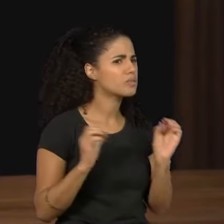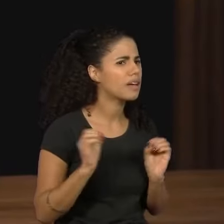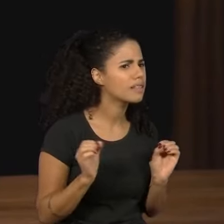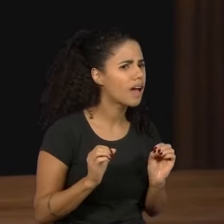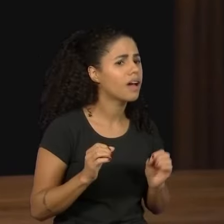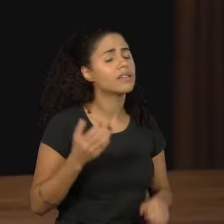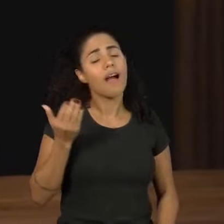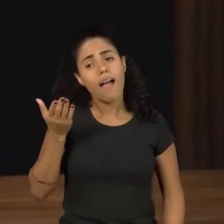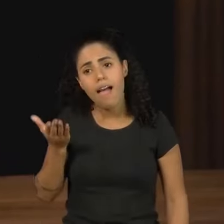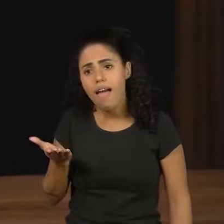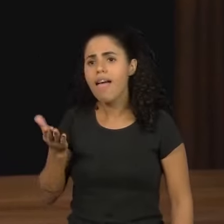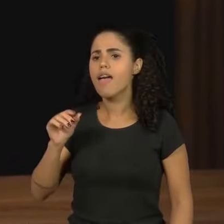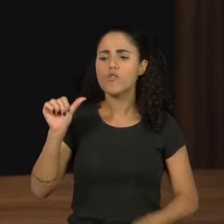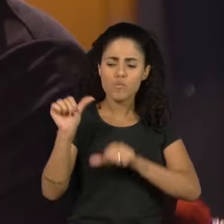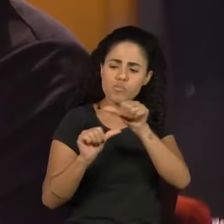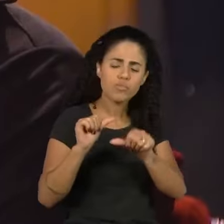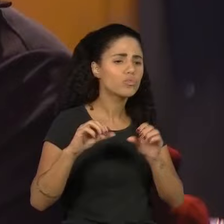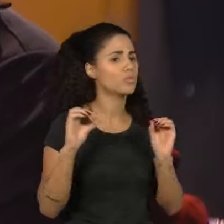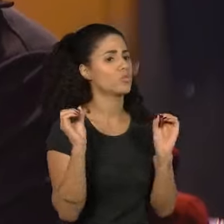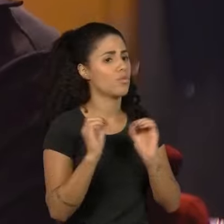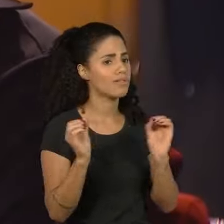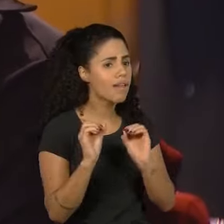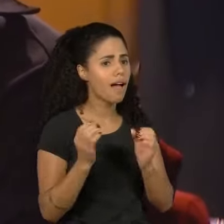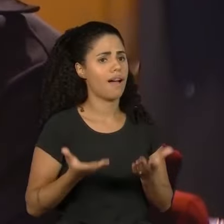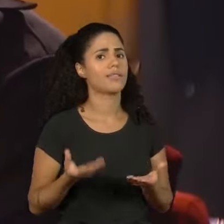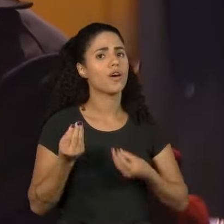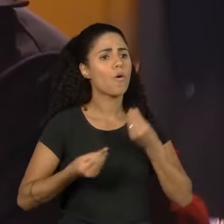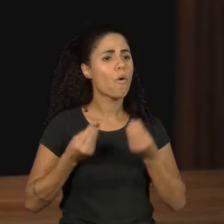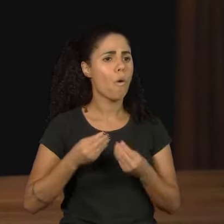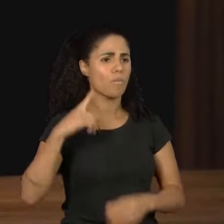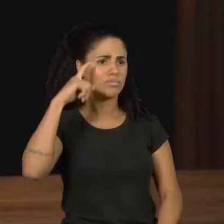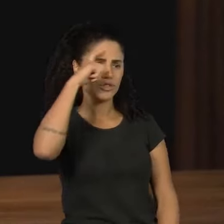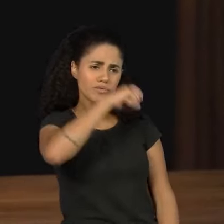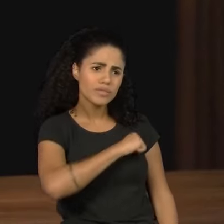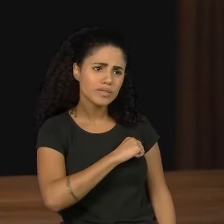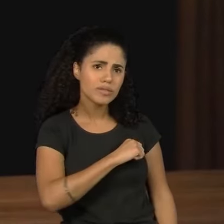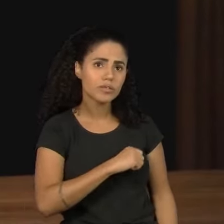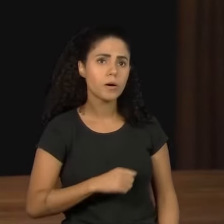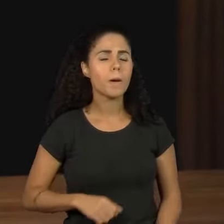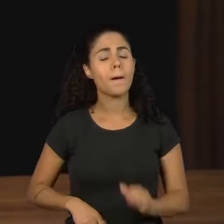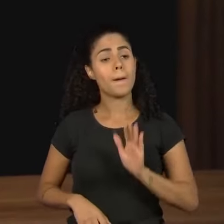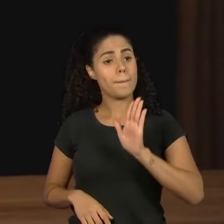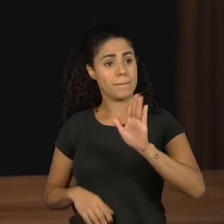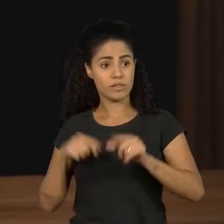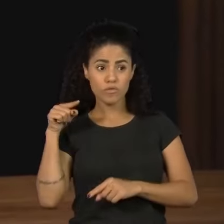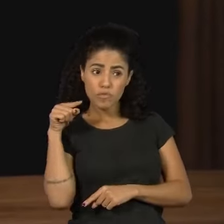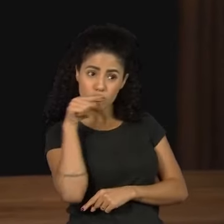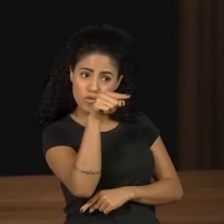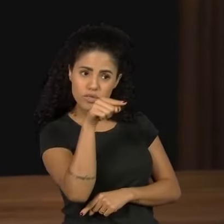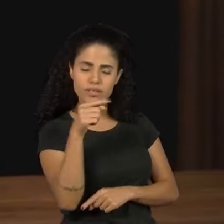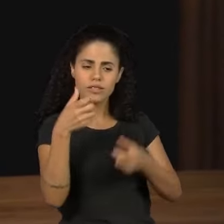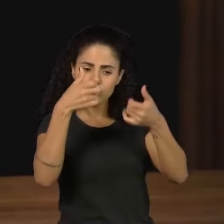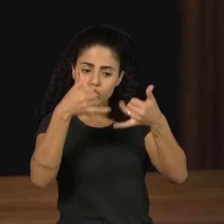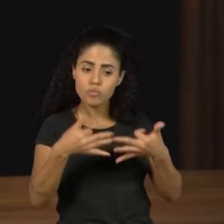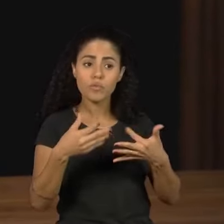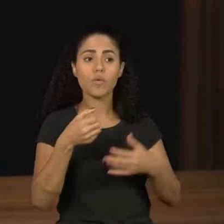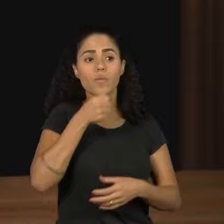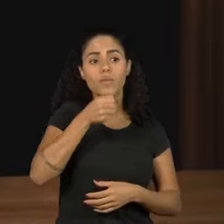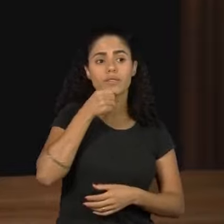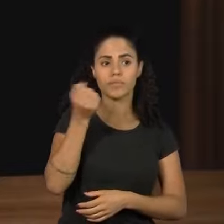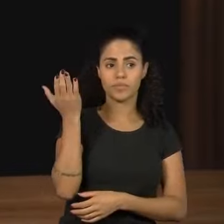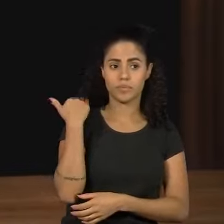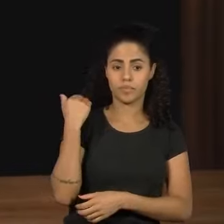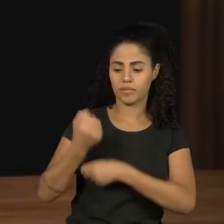né Parece que é uma engrenagem que tá emperrada né Agora você falou numa entrevista